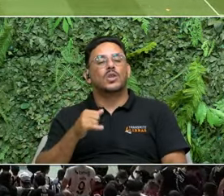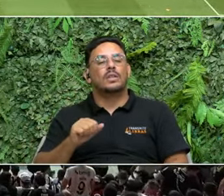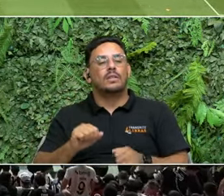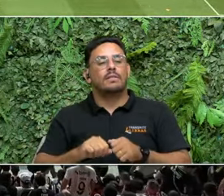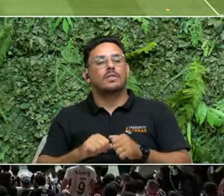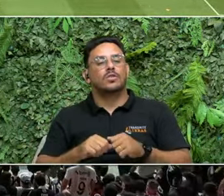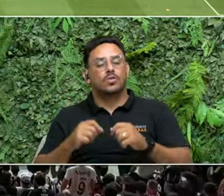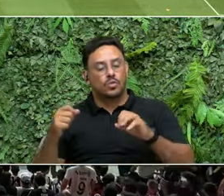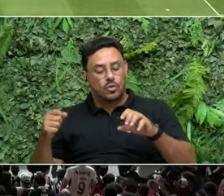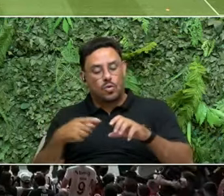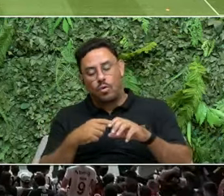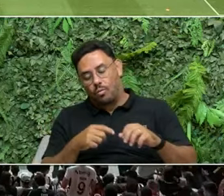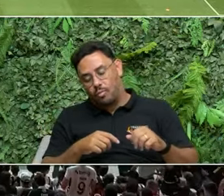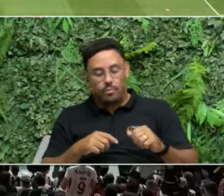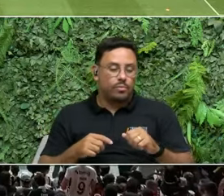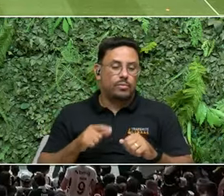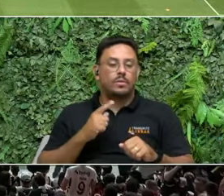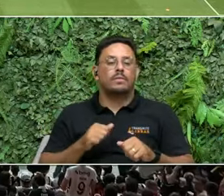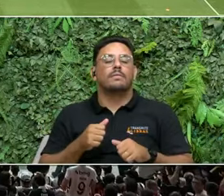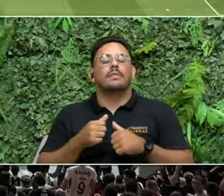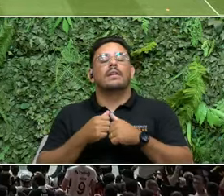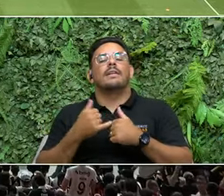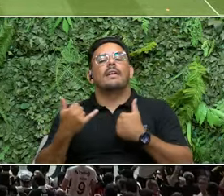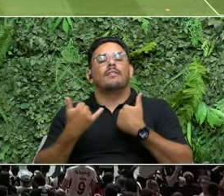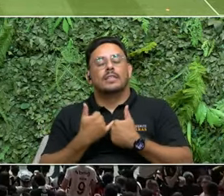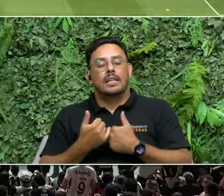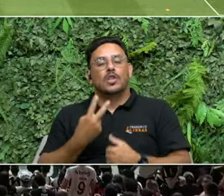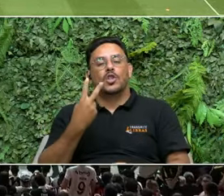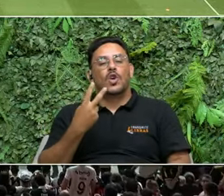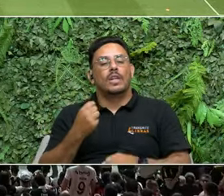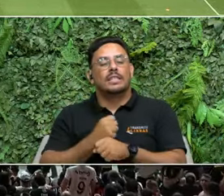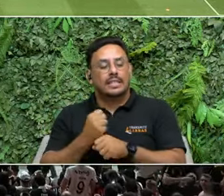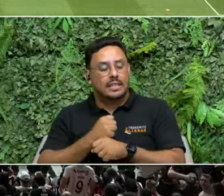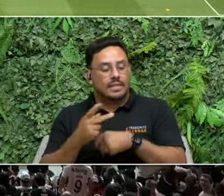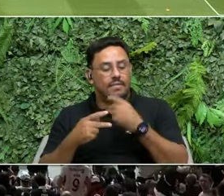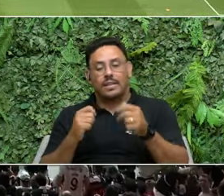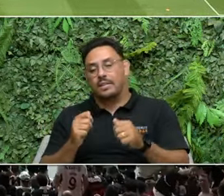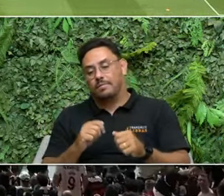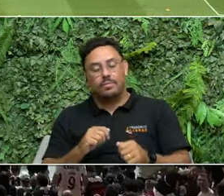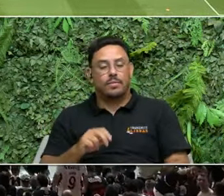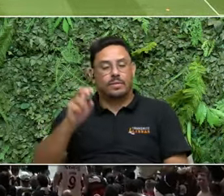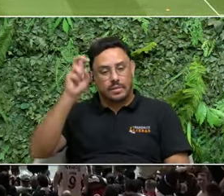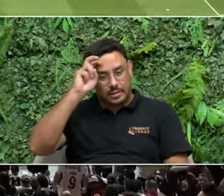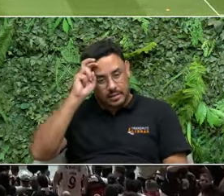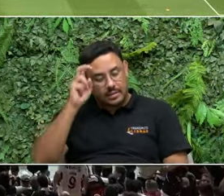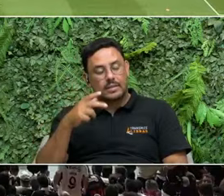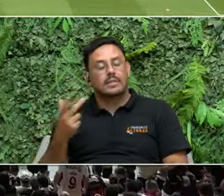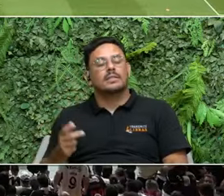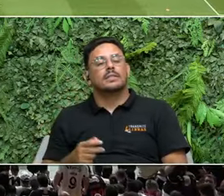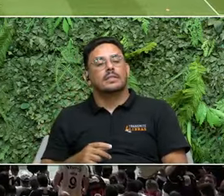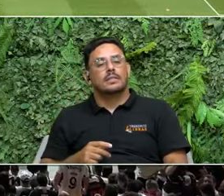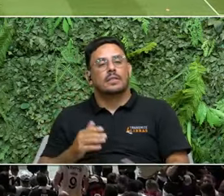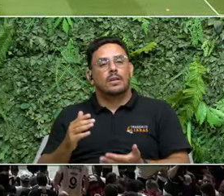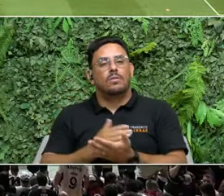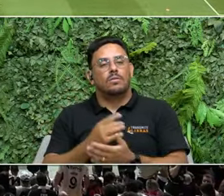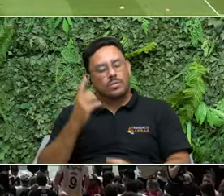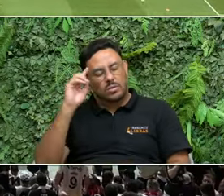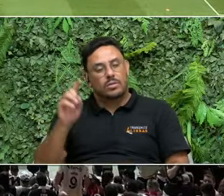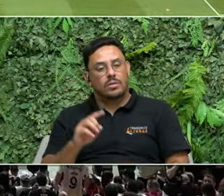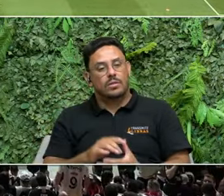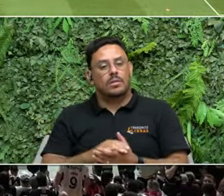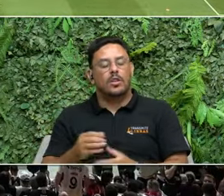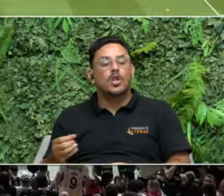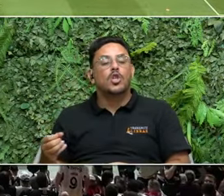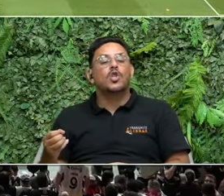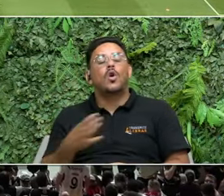de cabeça ele vai ficar dois anos falando raio do de cabeça Essa pelada de quinta que daqui alguns dias vai ser na nova